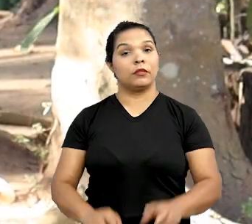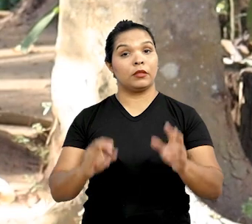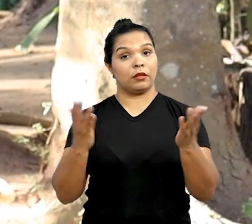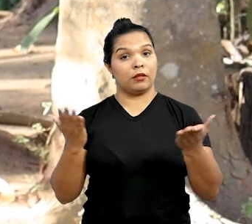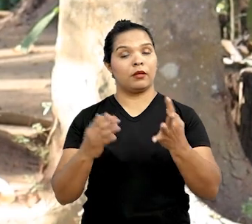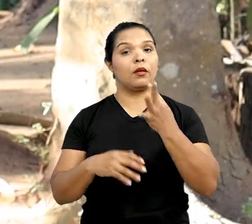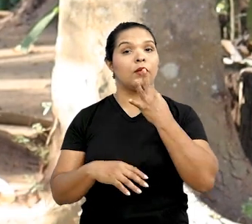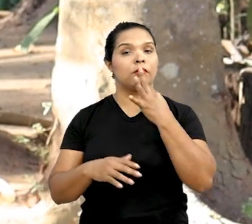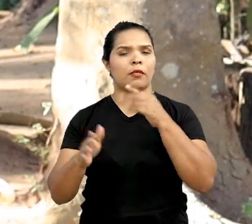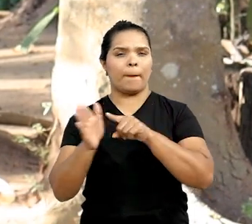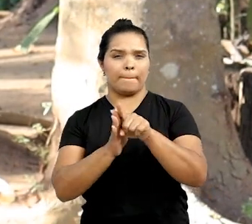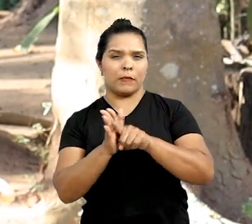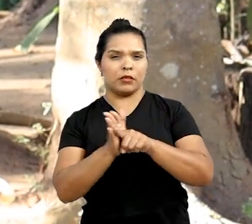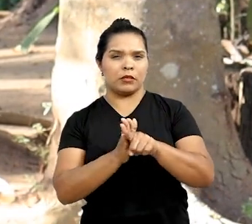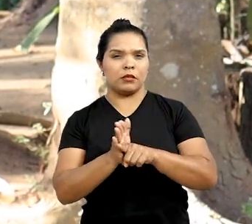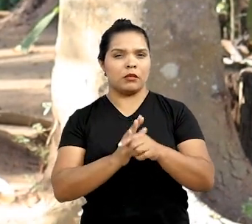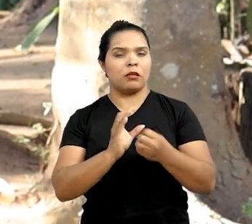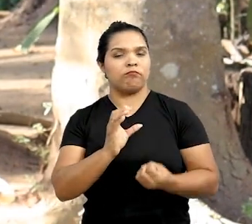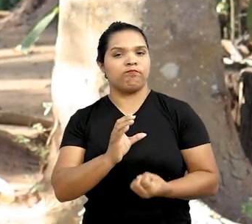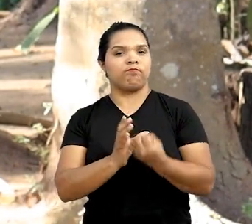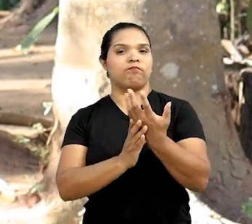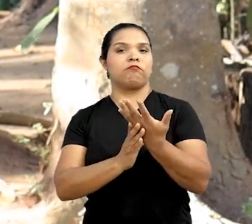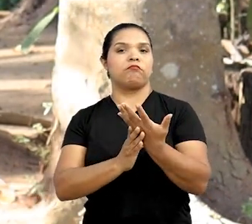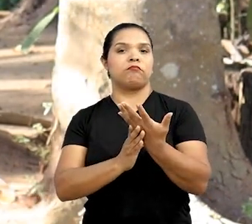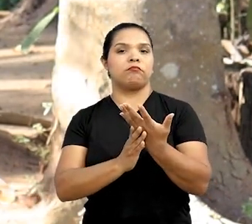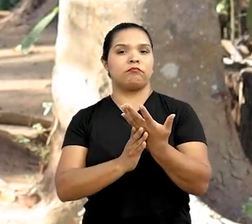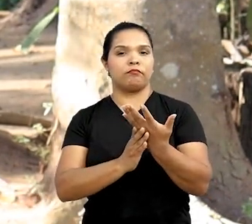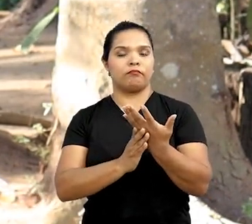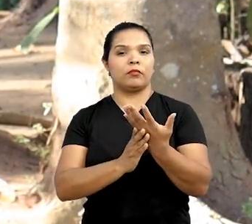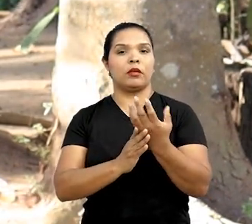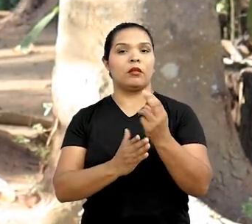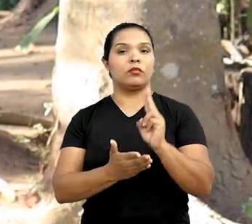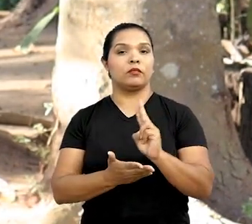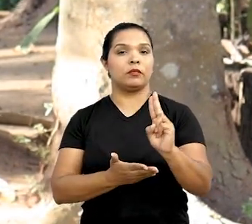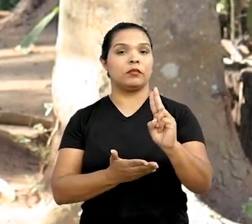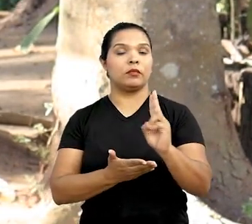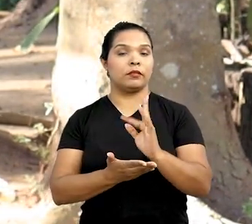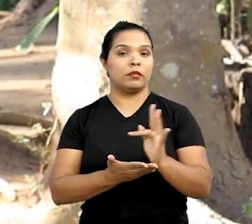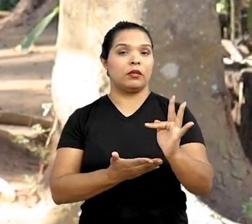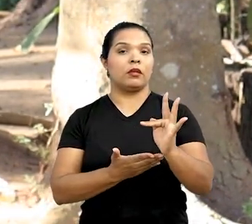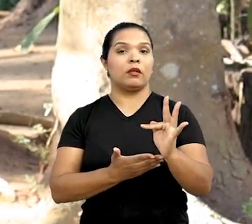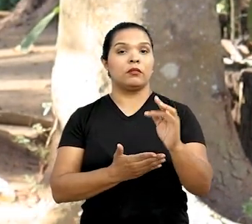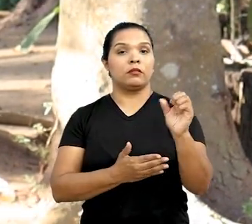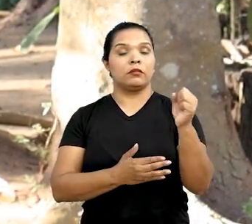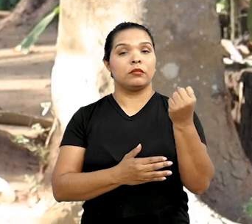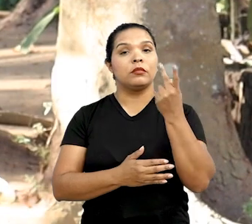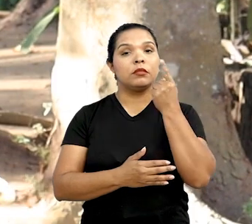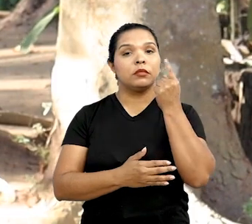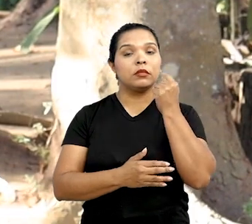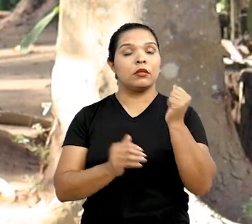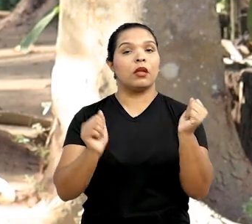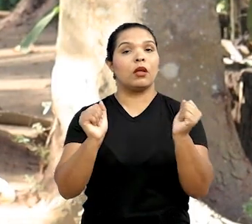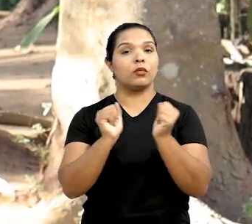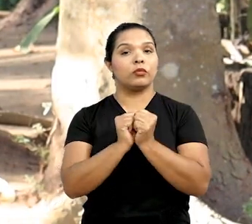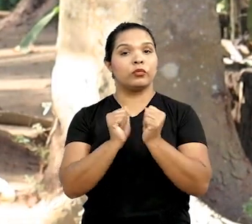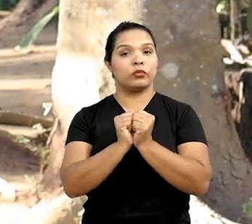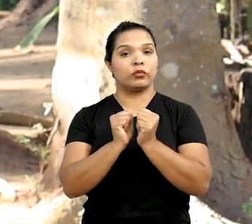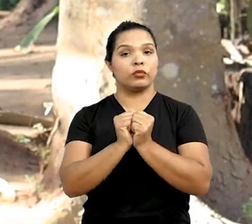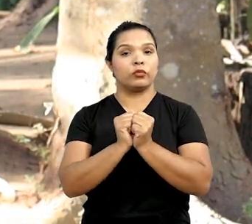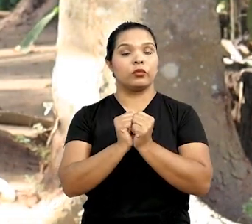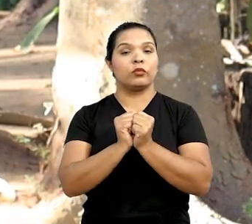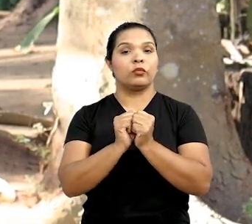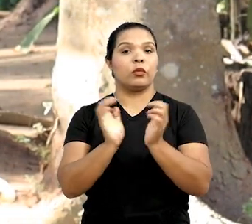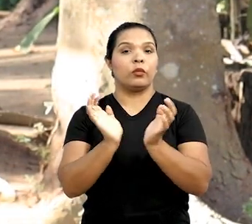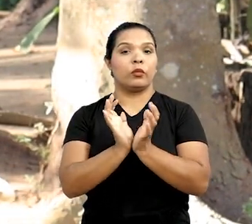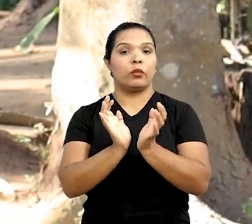Você vai conhecer agora uma pesquisa desenvolvida pela Universidade Federal do Ceará, campus de Fortaleza, em parceria com a Agência Nacional